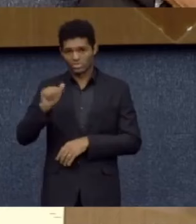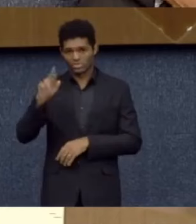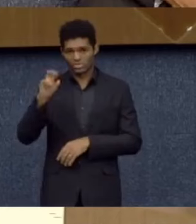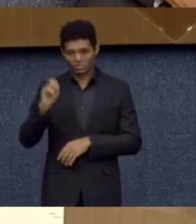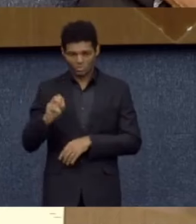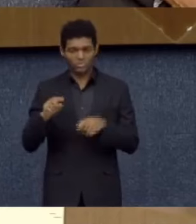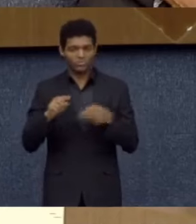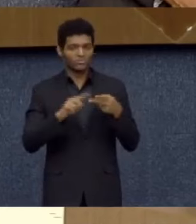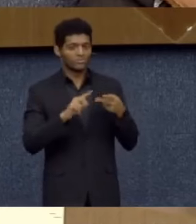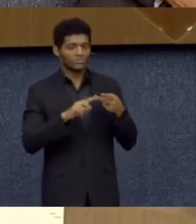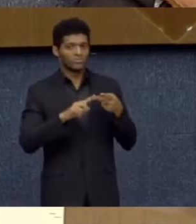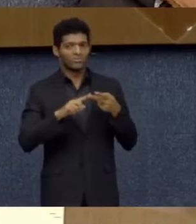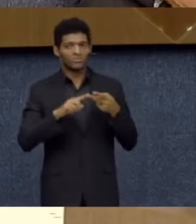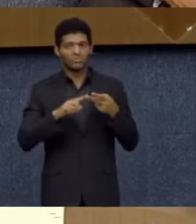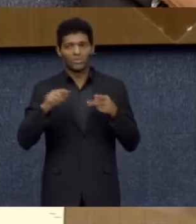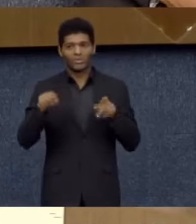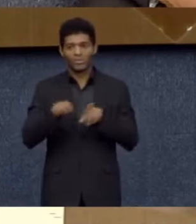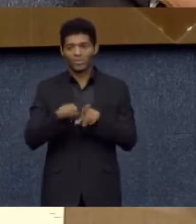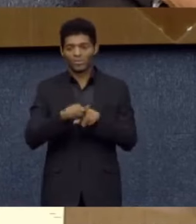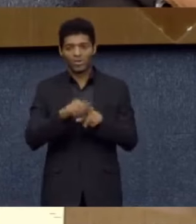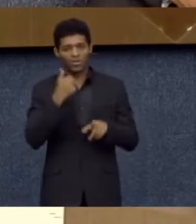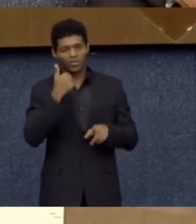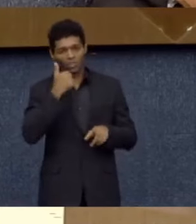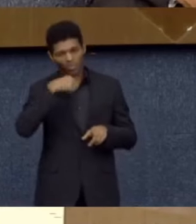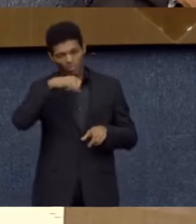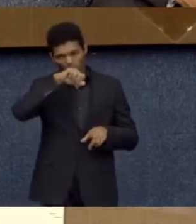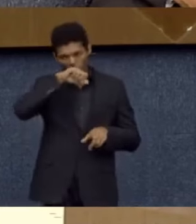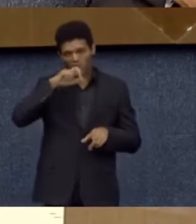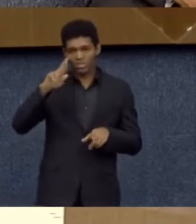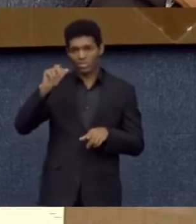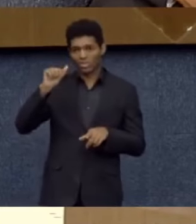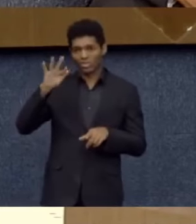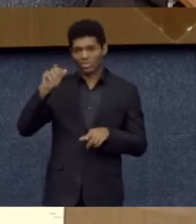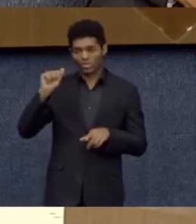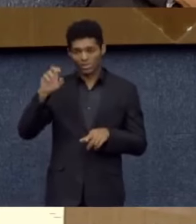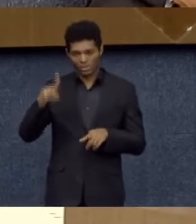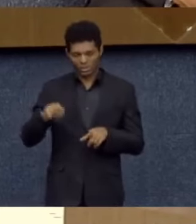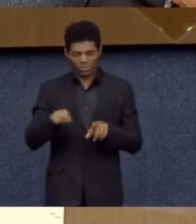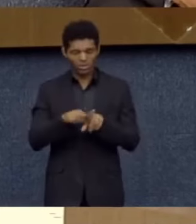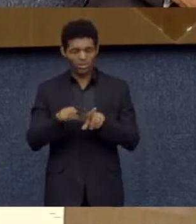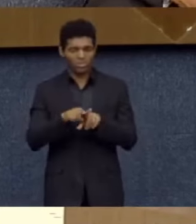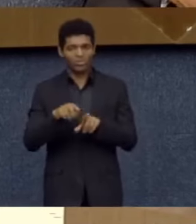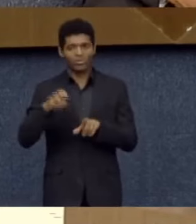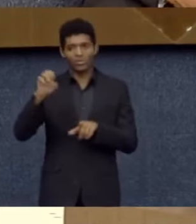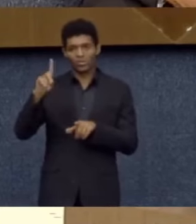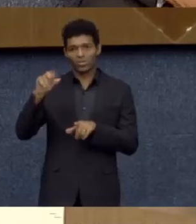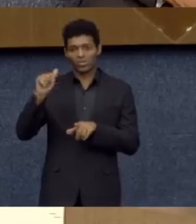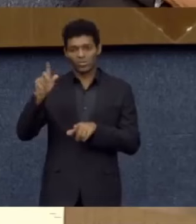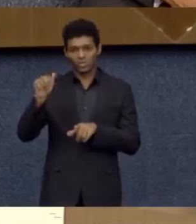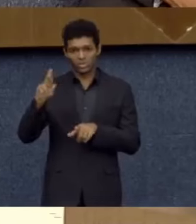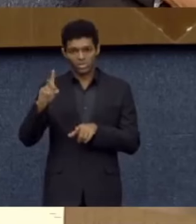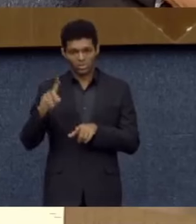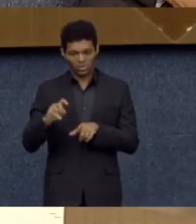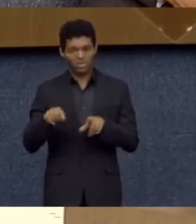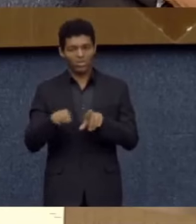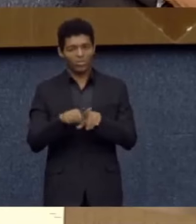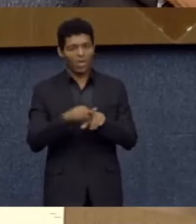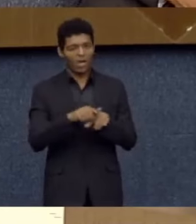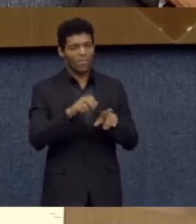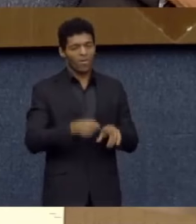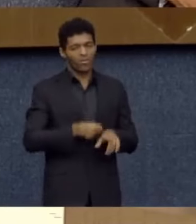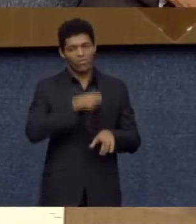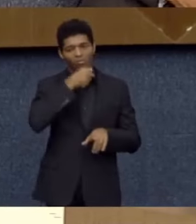a avó do Bento. De 3 anos, ela adotou BH como cidade do seu